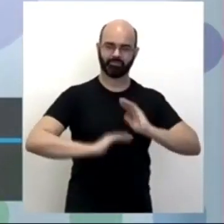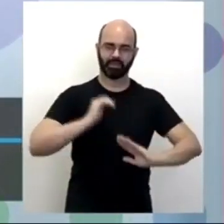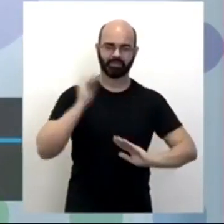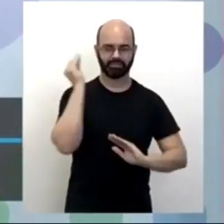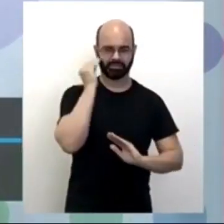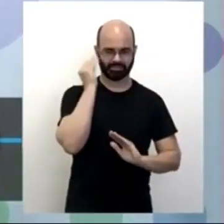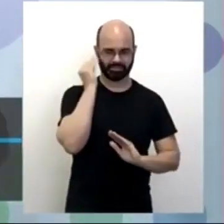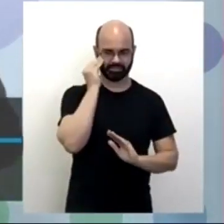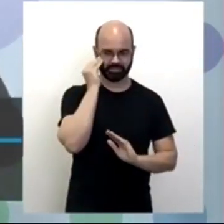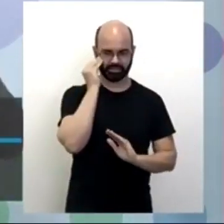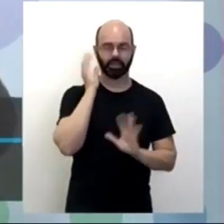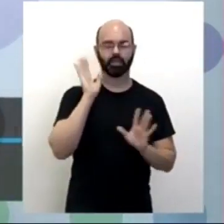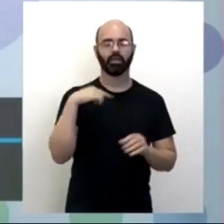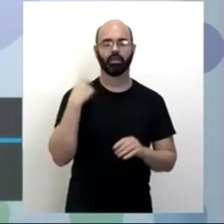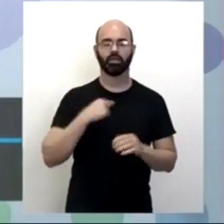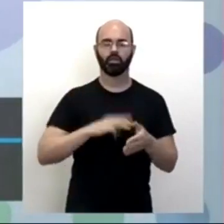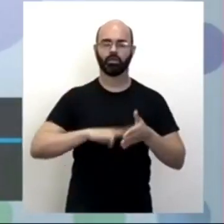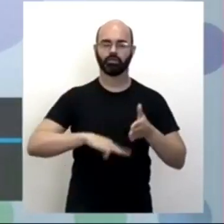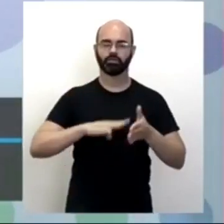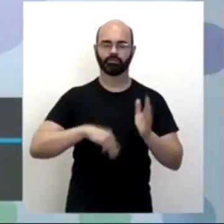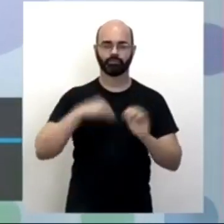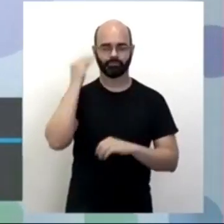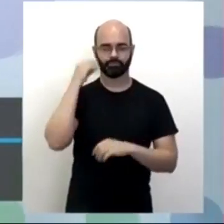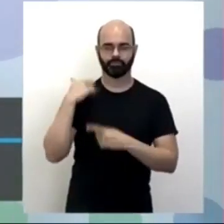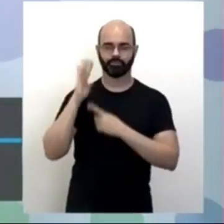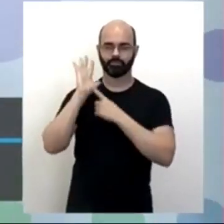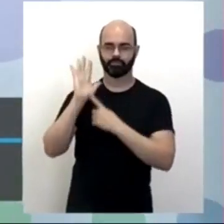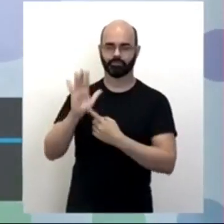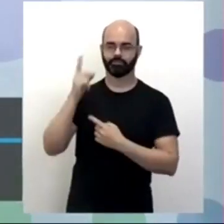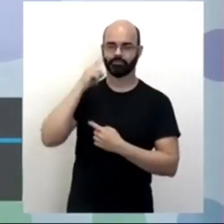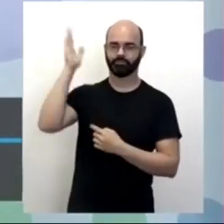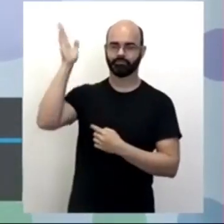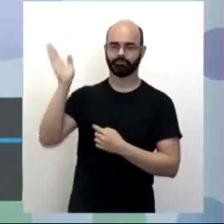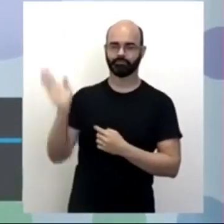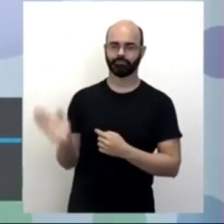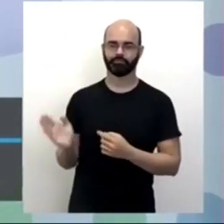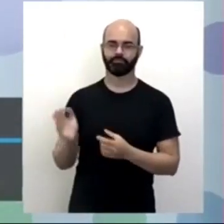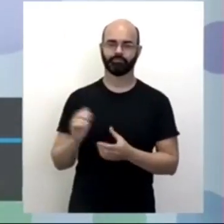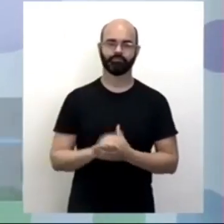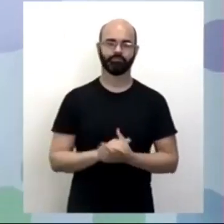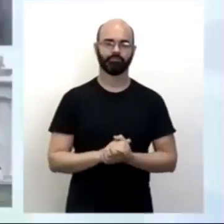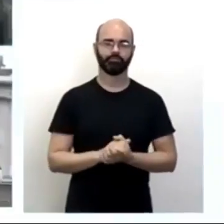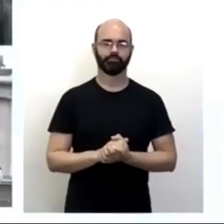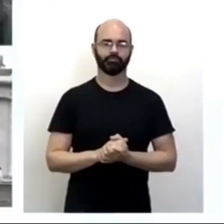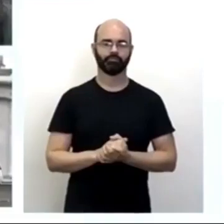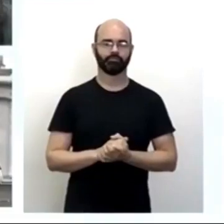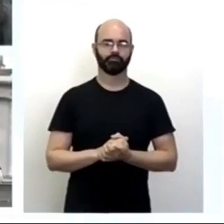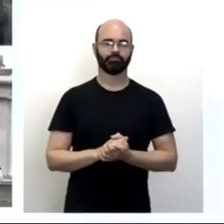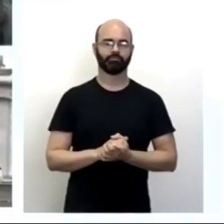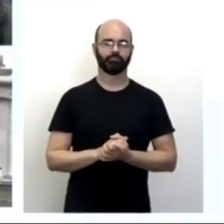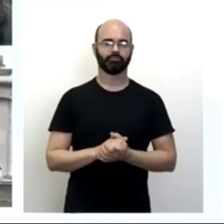de socialismo que a gente vai falar agora. Por favor, bota no LED. Vamos lá, então. Que é o